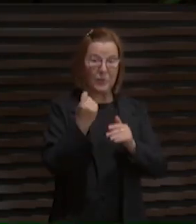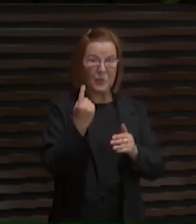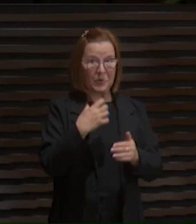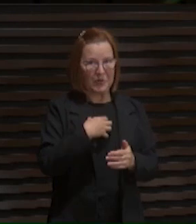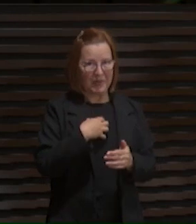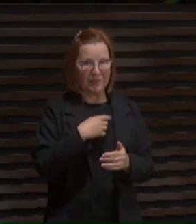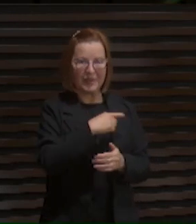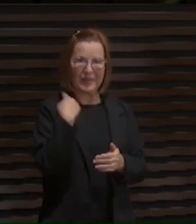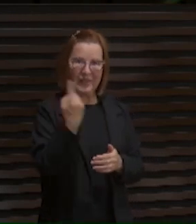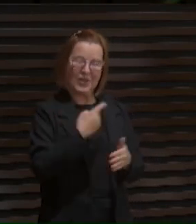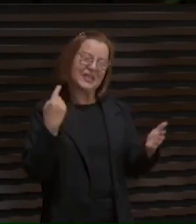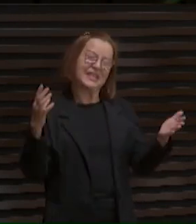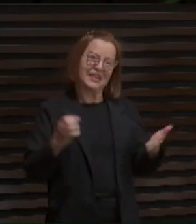salvo.